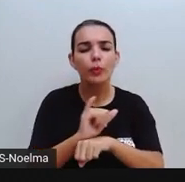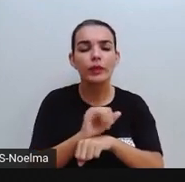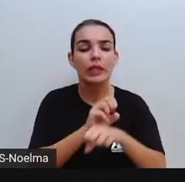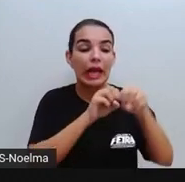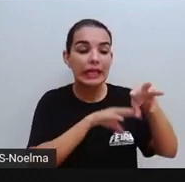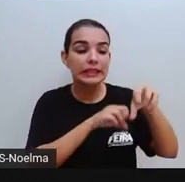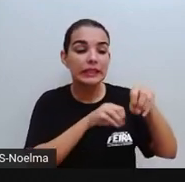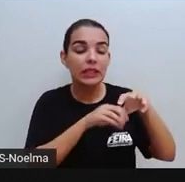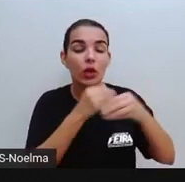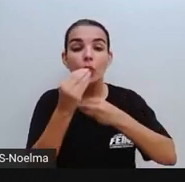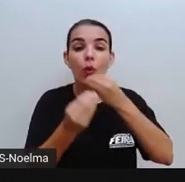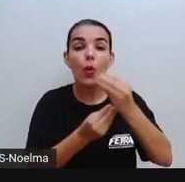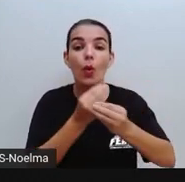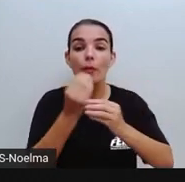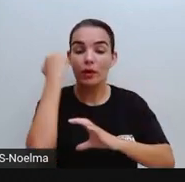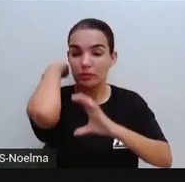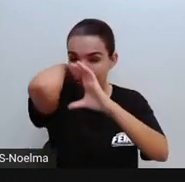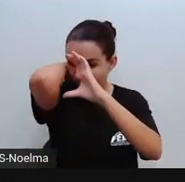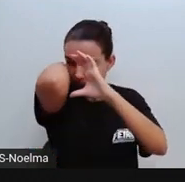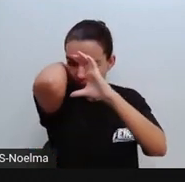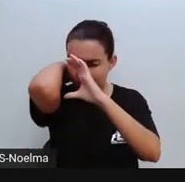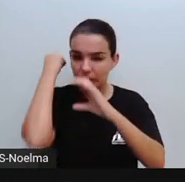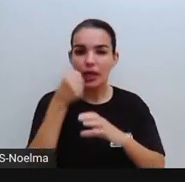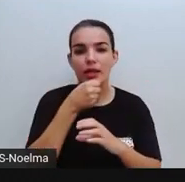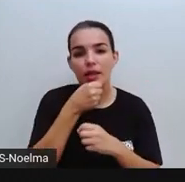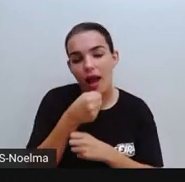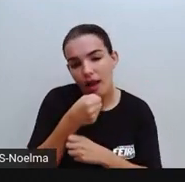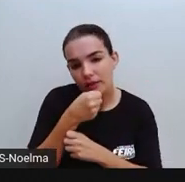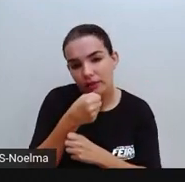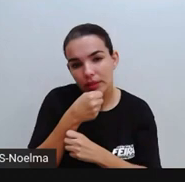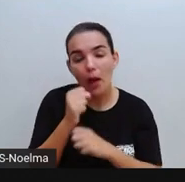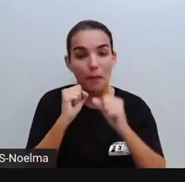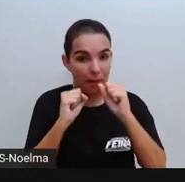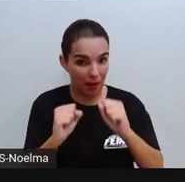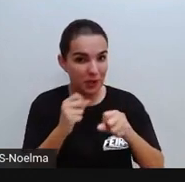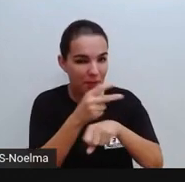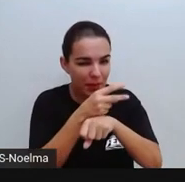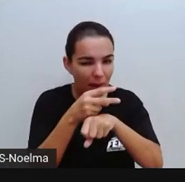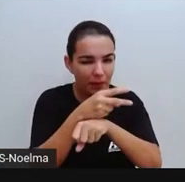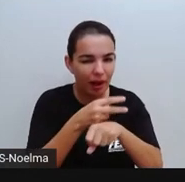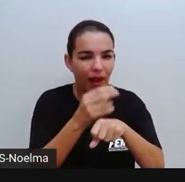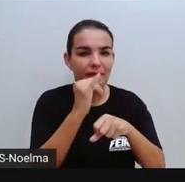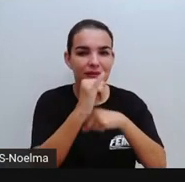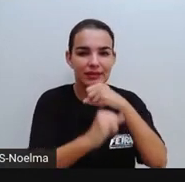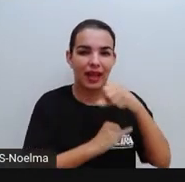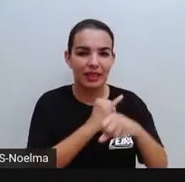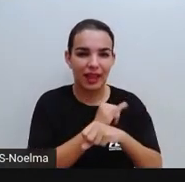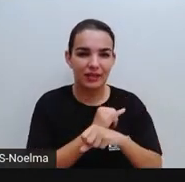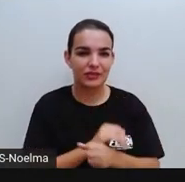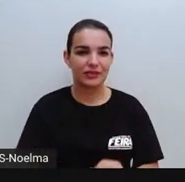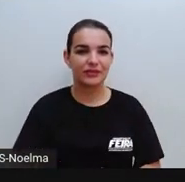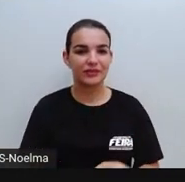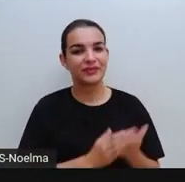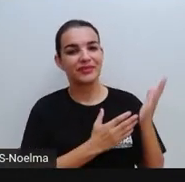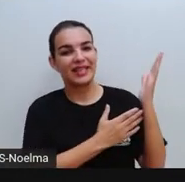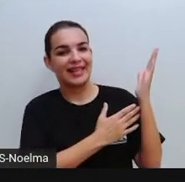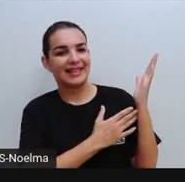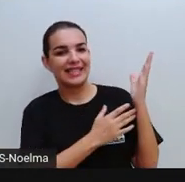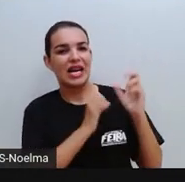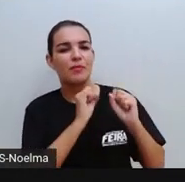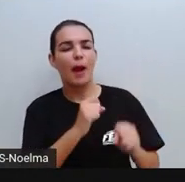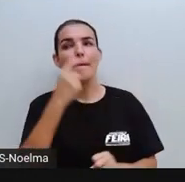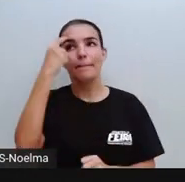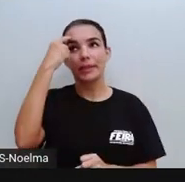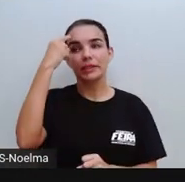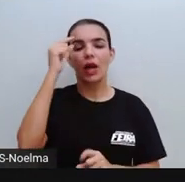vocês quiserem fazer a fazer aí o microfone e as câmeras tá bom E aqui o nosso roteiro ou